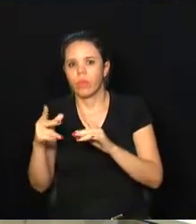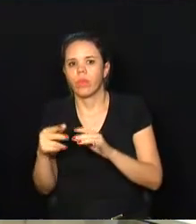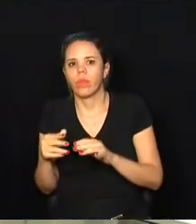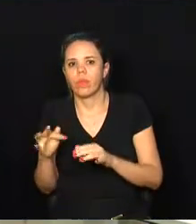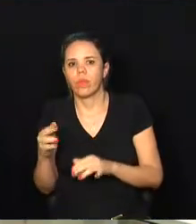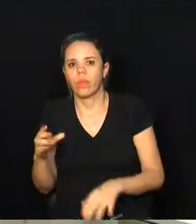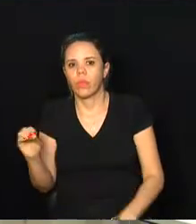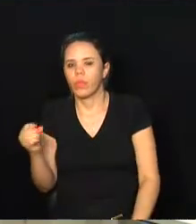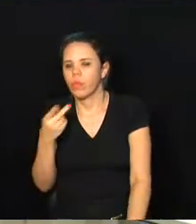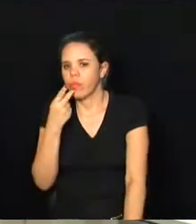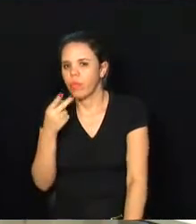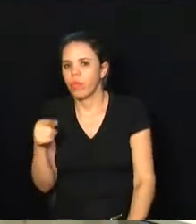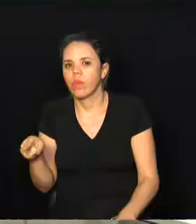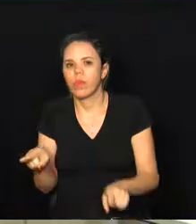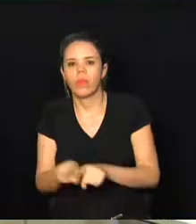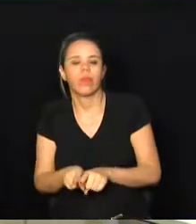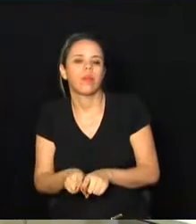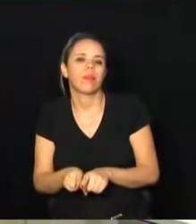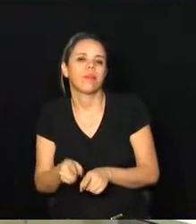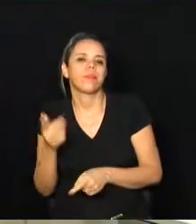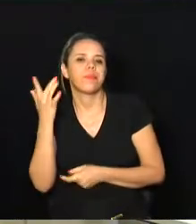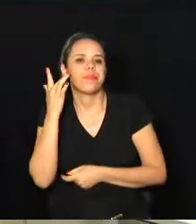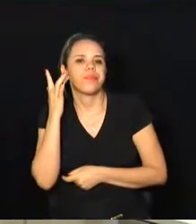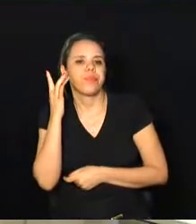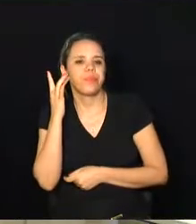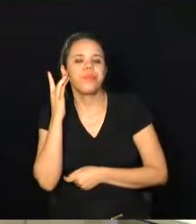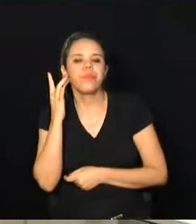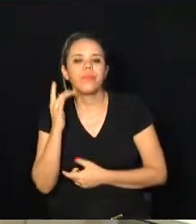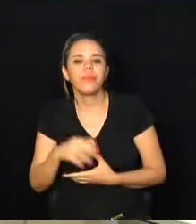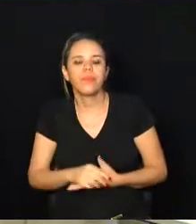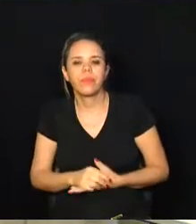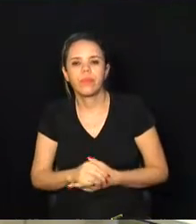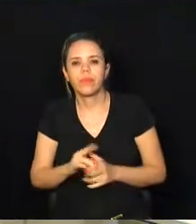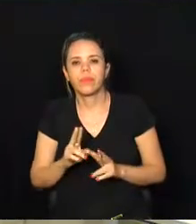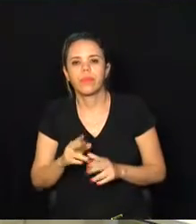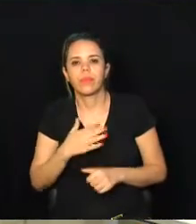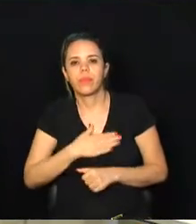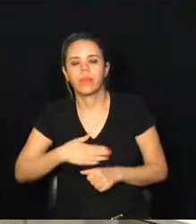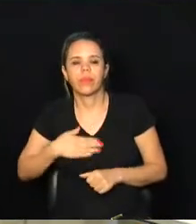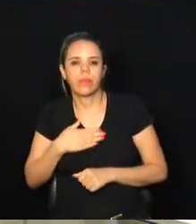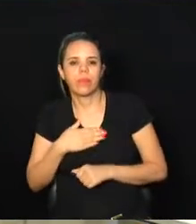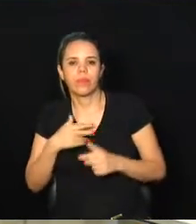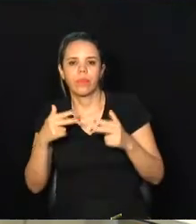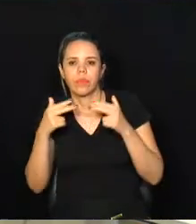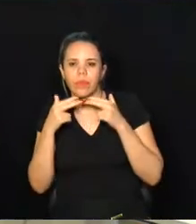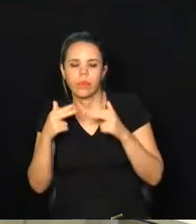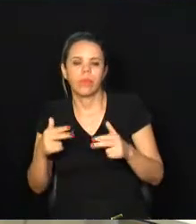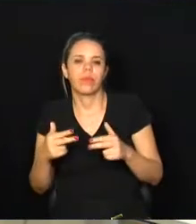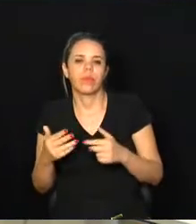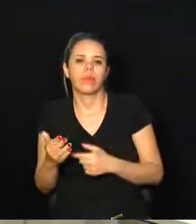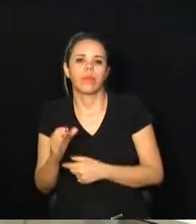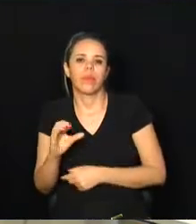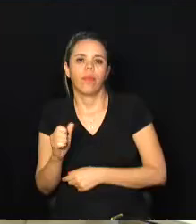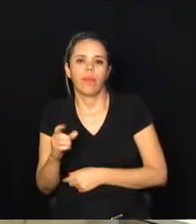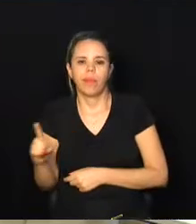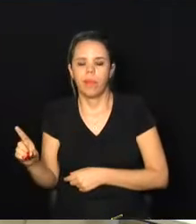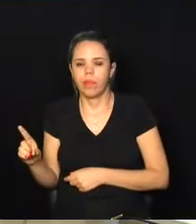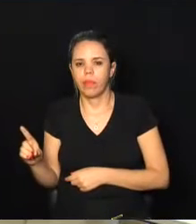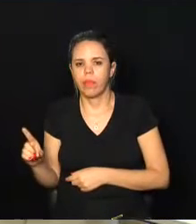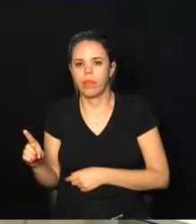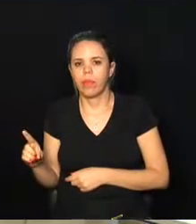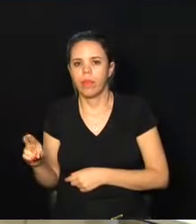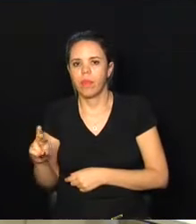falou também. E eu acho que eu nunca tive... Eu adoro modernidade, adoro o AutoCAD, adoro o